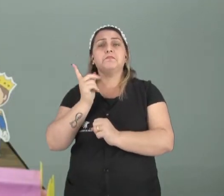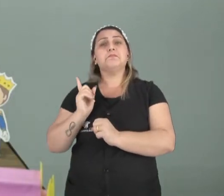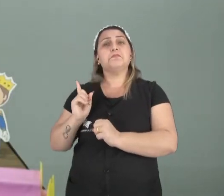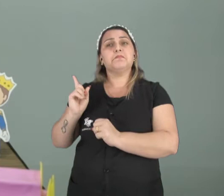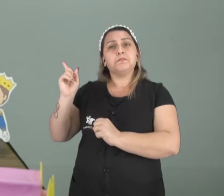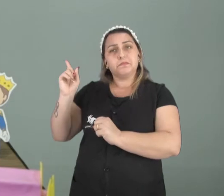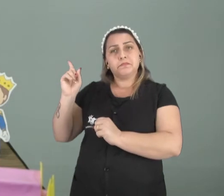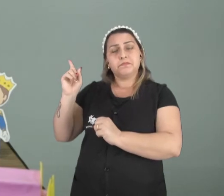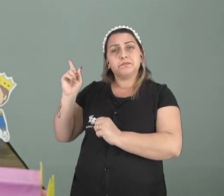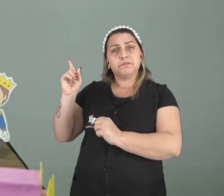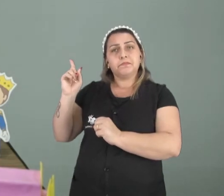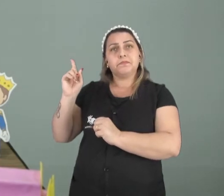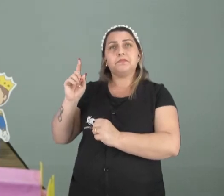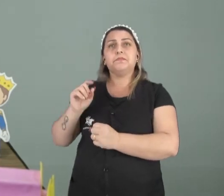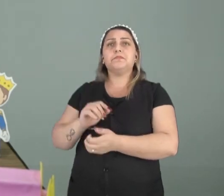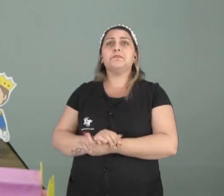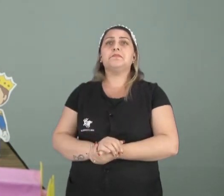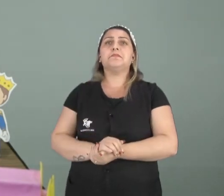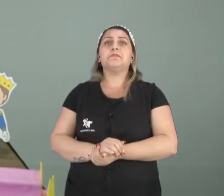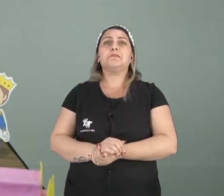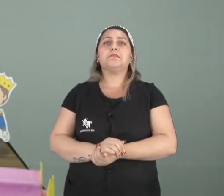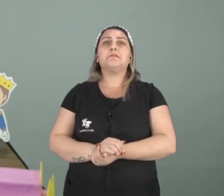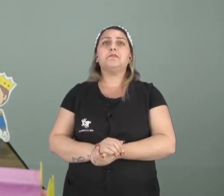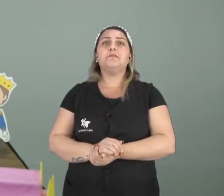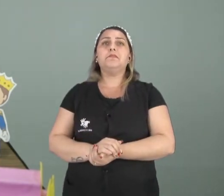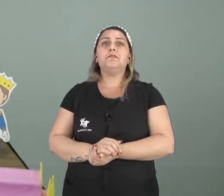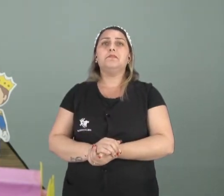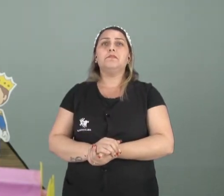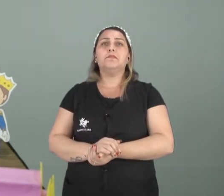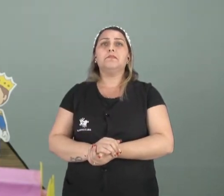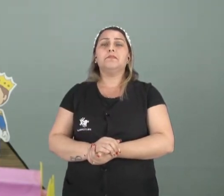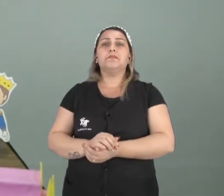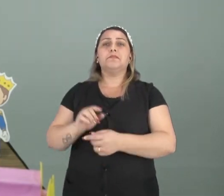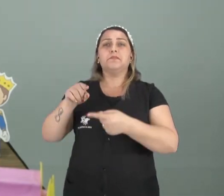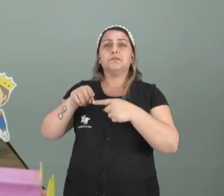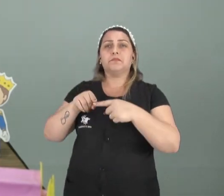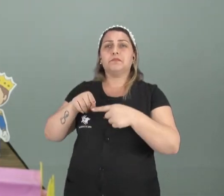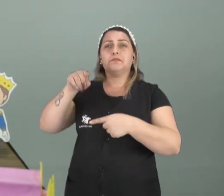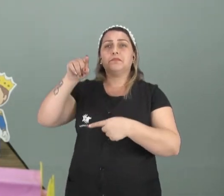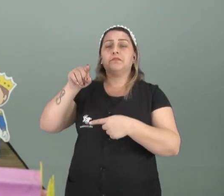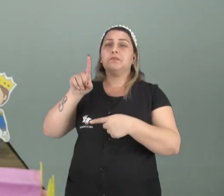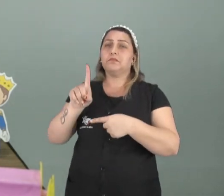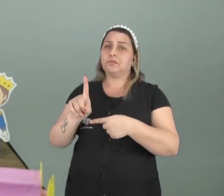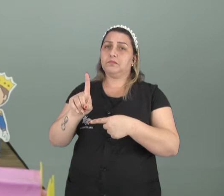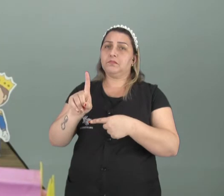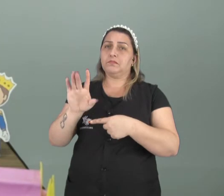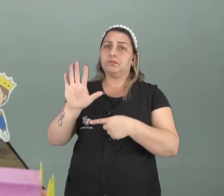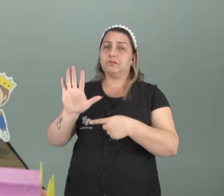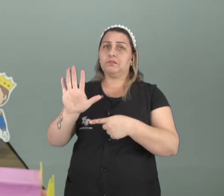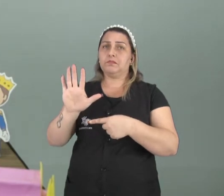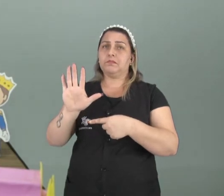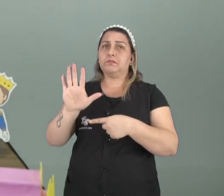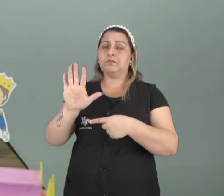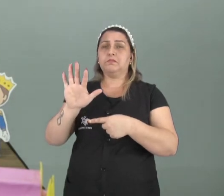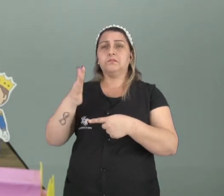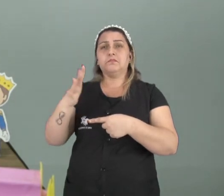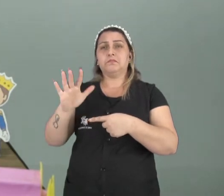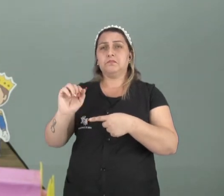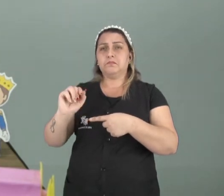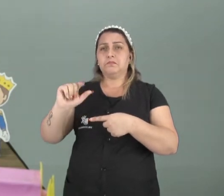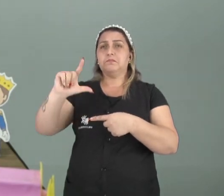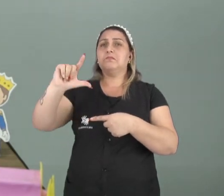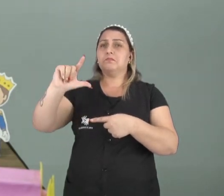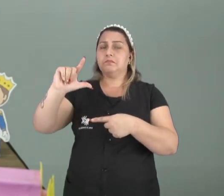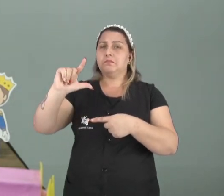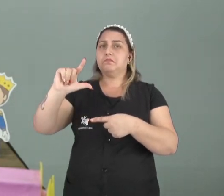esta agenda, este lado tem 1 palmo e mais um pouquinho, ainda